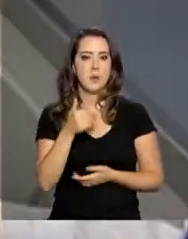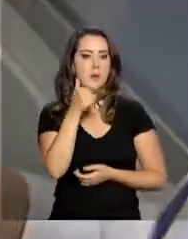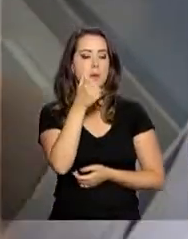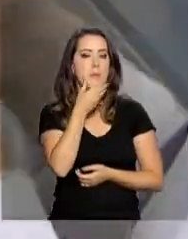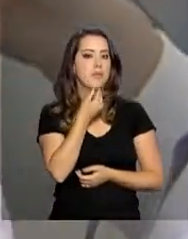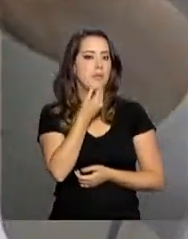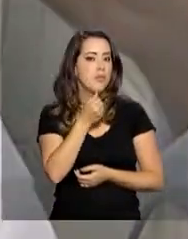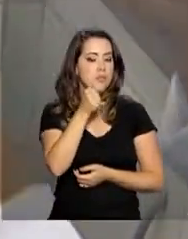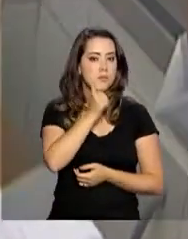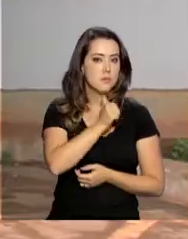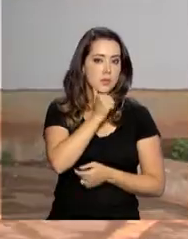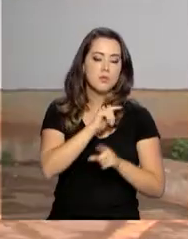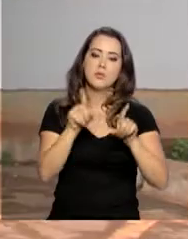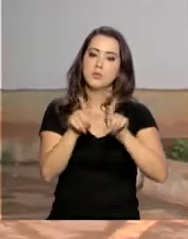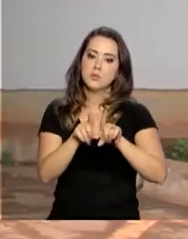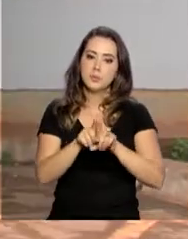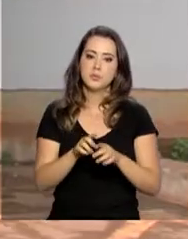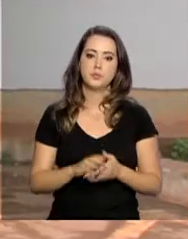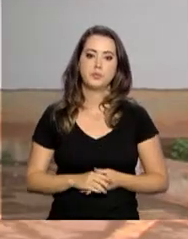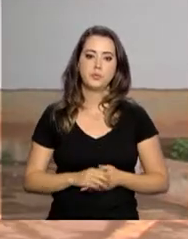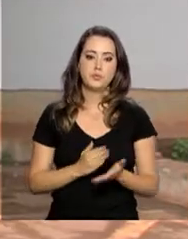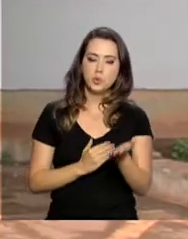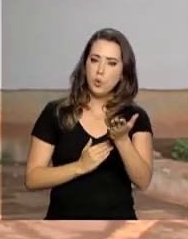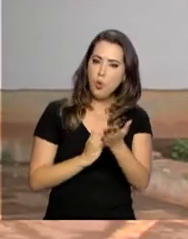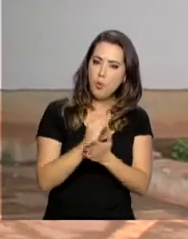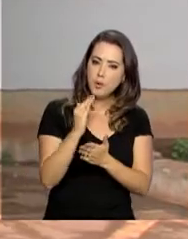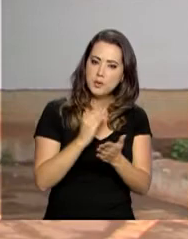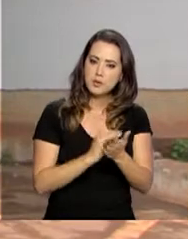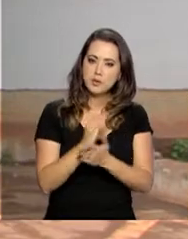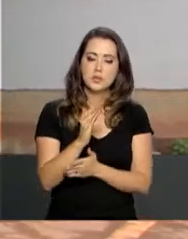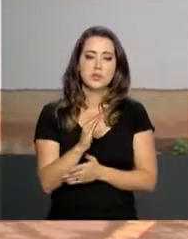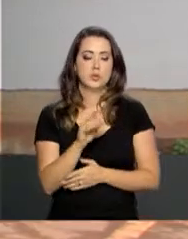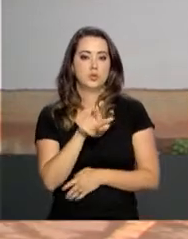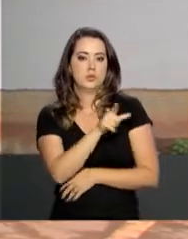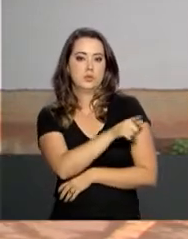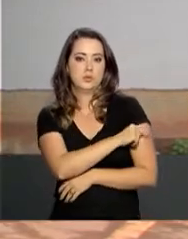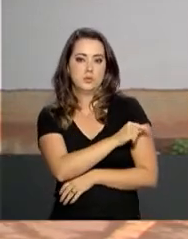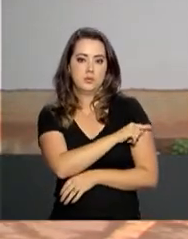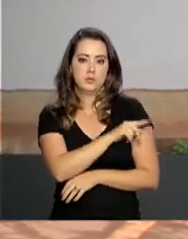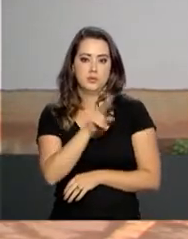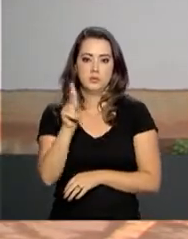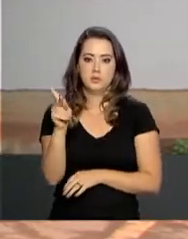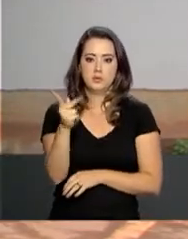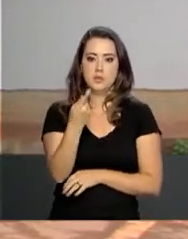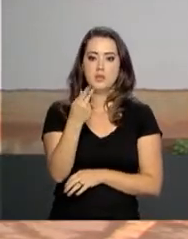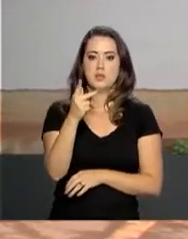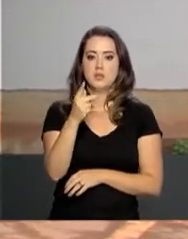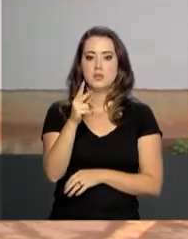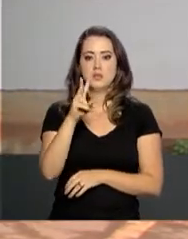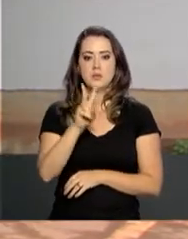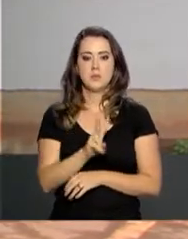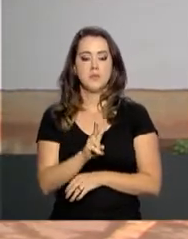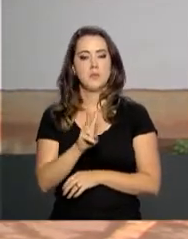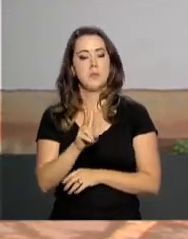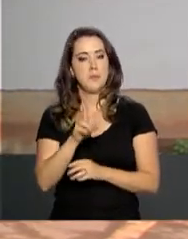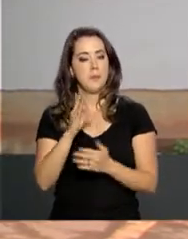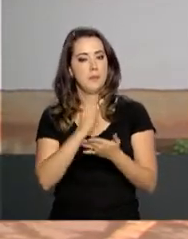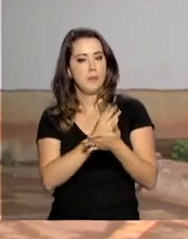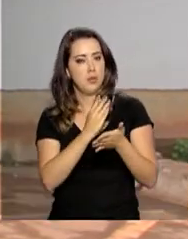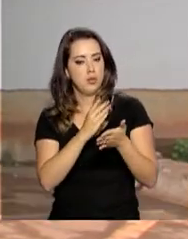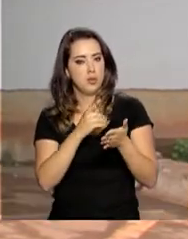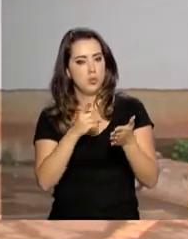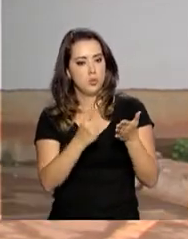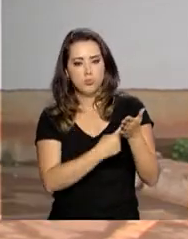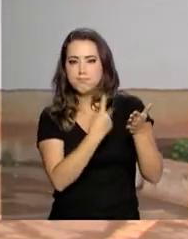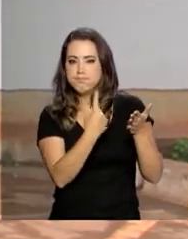meninos e meninas. Desde a incorporação da vacina contra o HPV no calendário nacional de vacinação, pelo menos